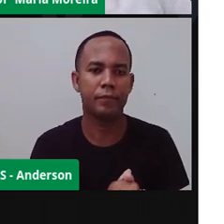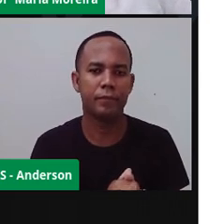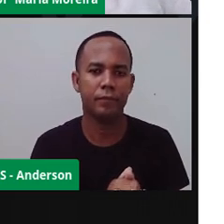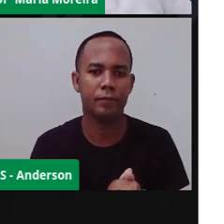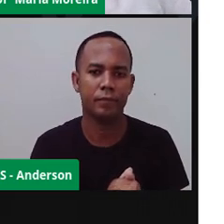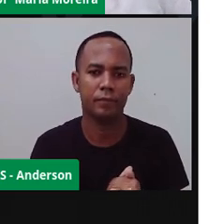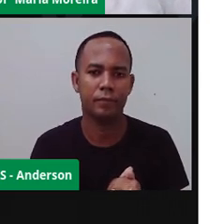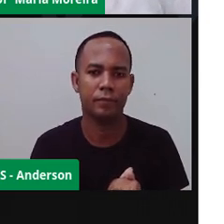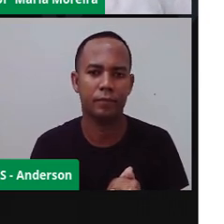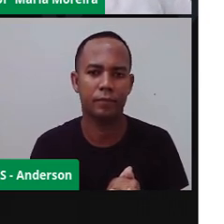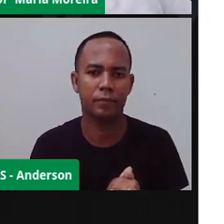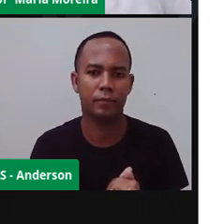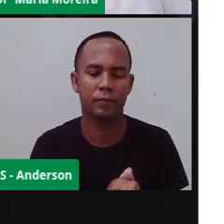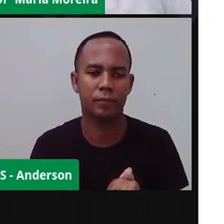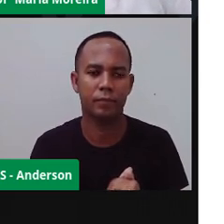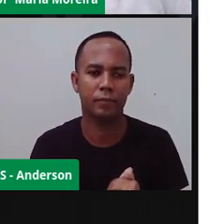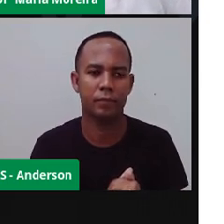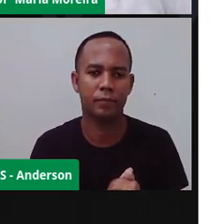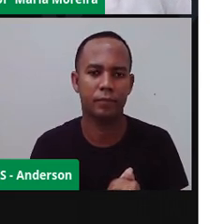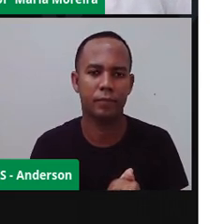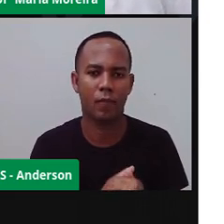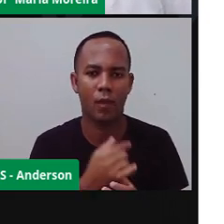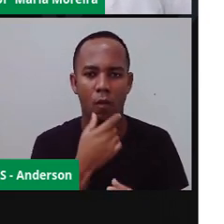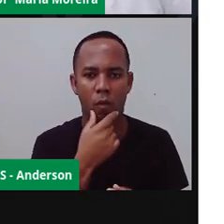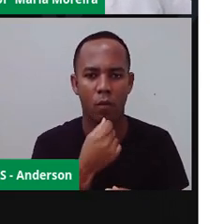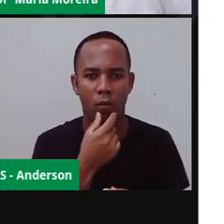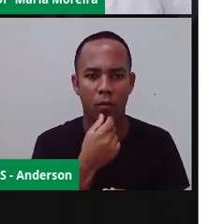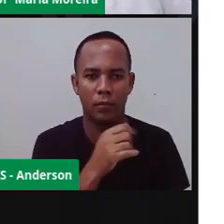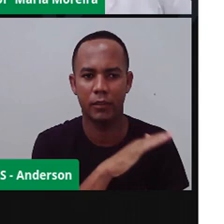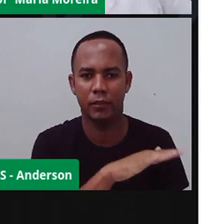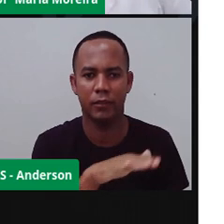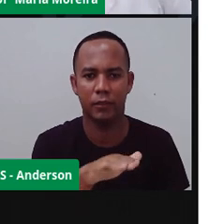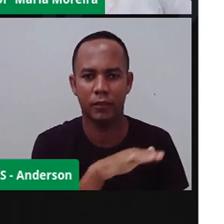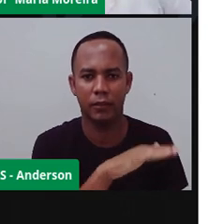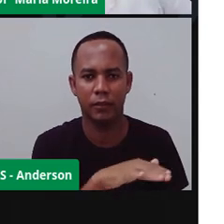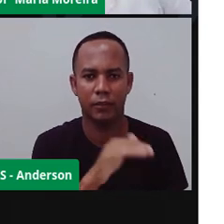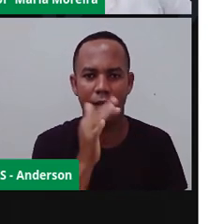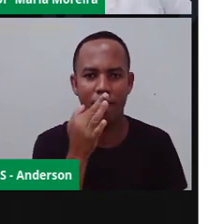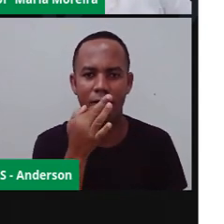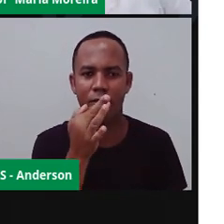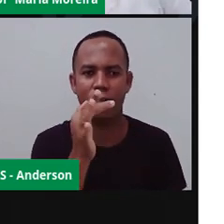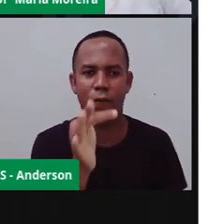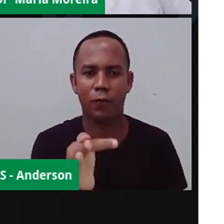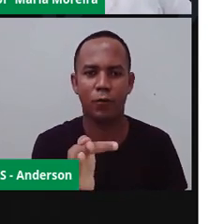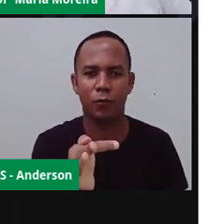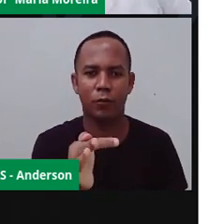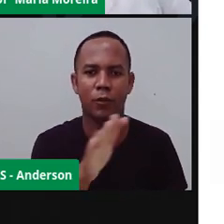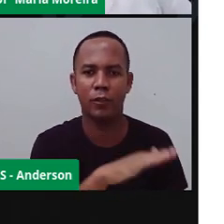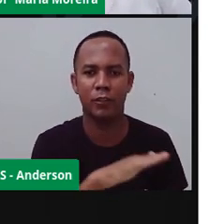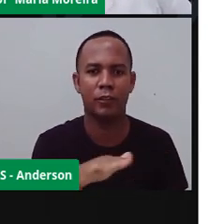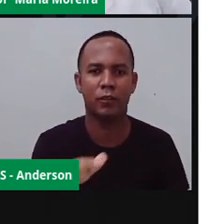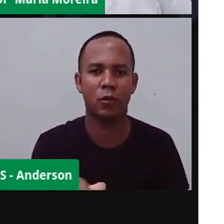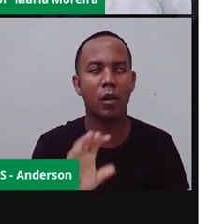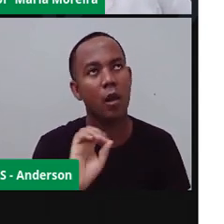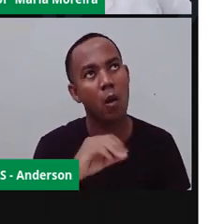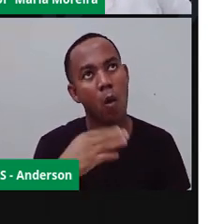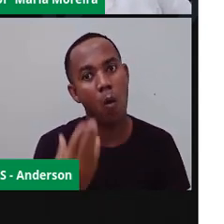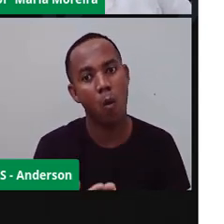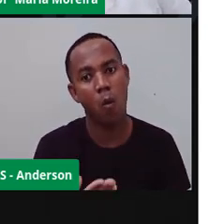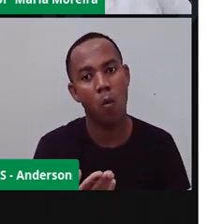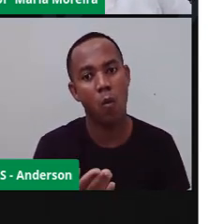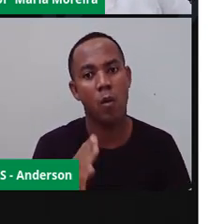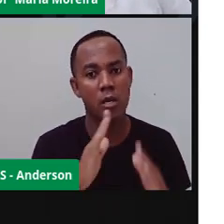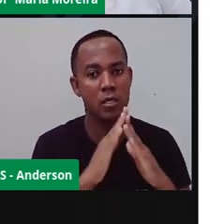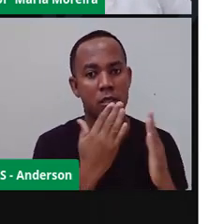Bom, vamos lá. Aí o menino tá aqui. O futuro tá na escola. Ou é a escola que tá no futuro? Ele está